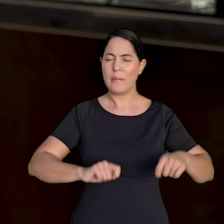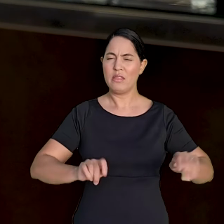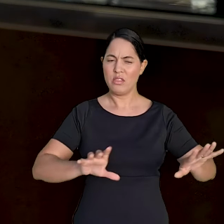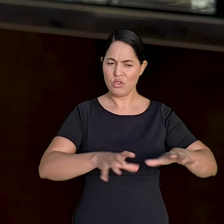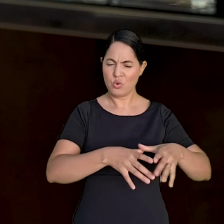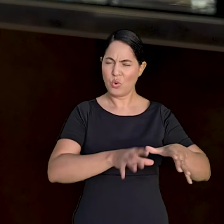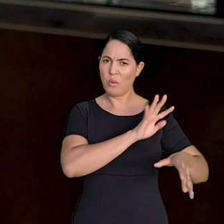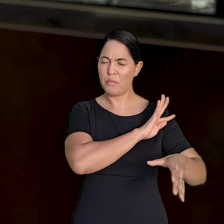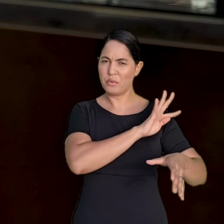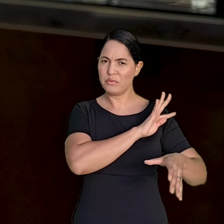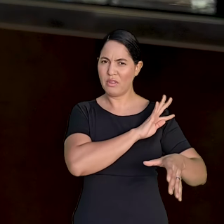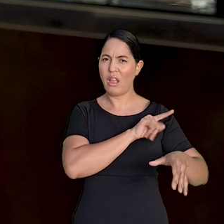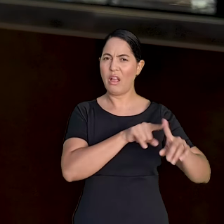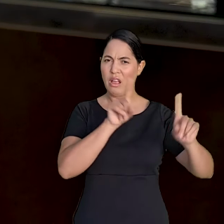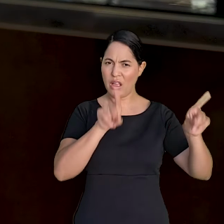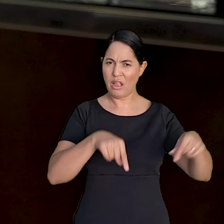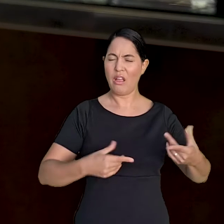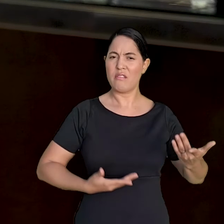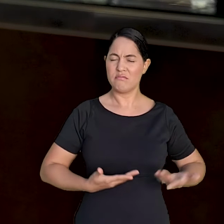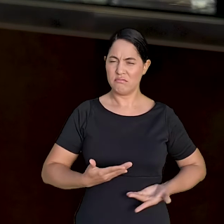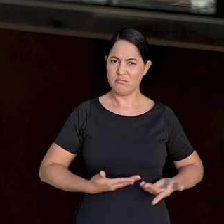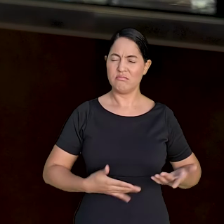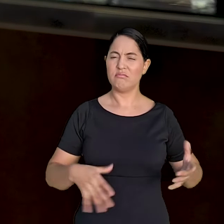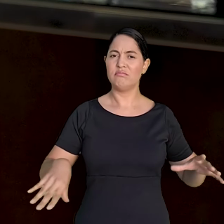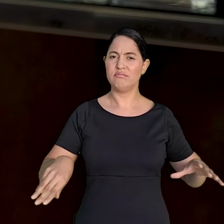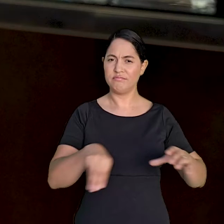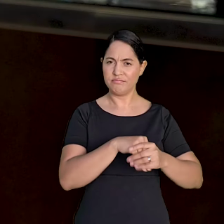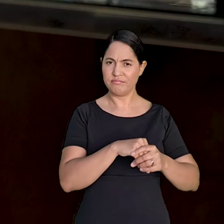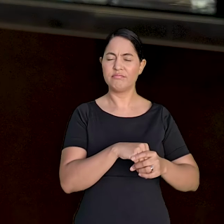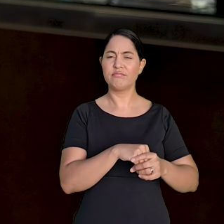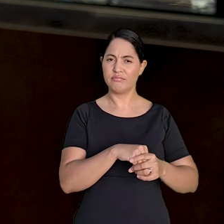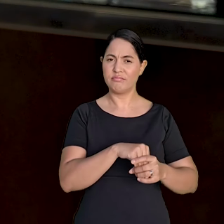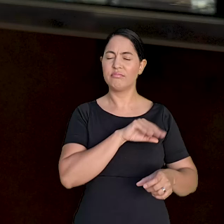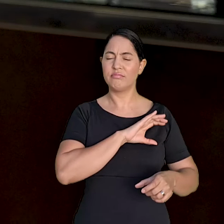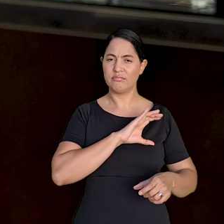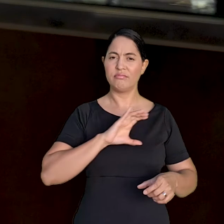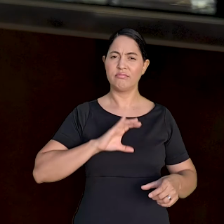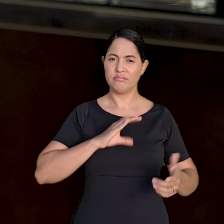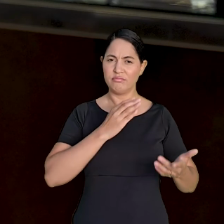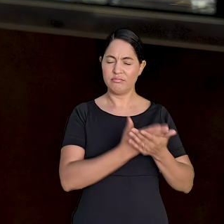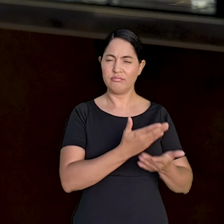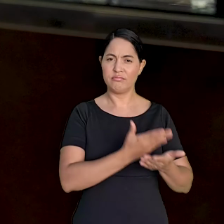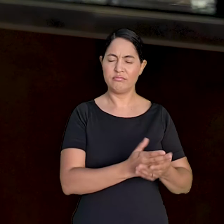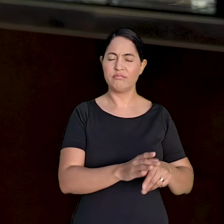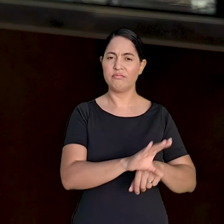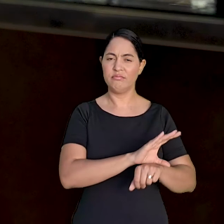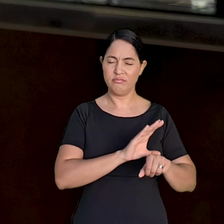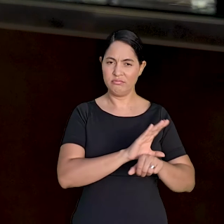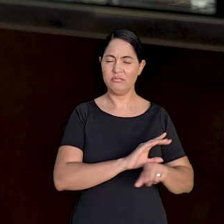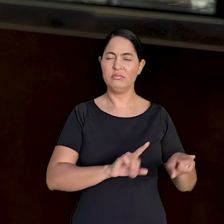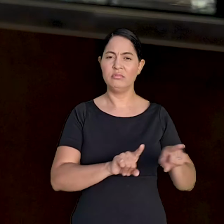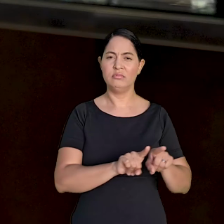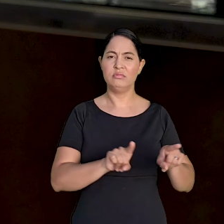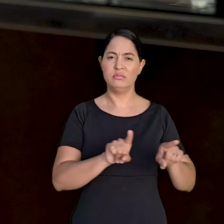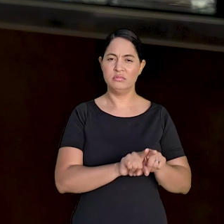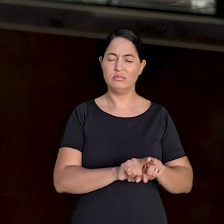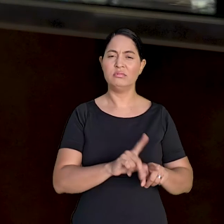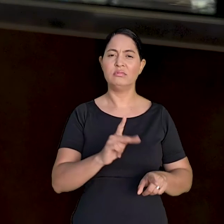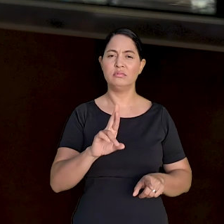equipe técnica concursada que integra a Comissão de Estudos Constitucionais e a